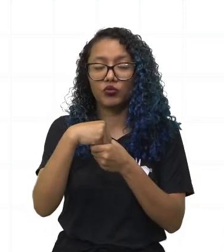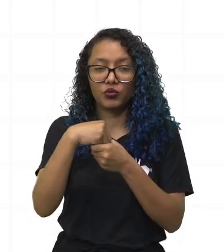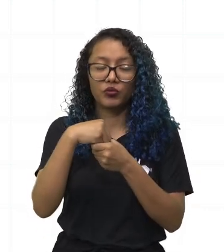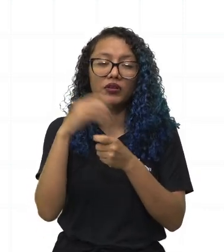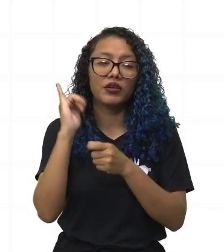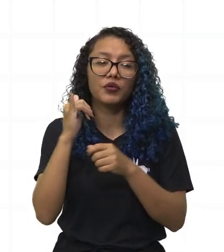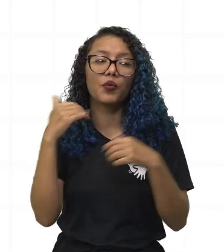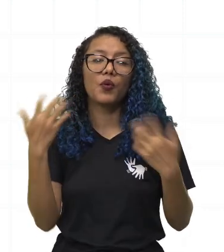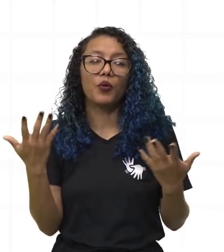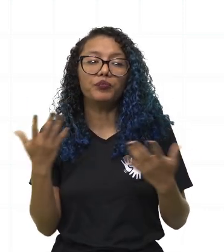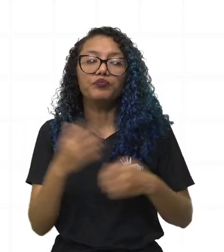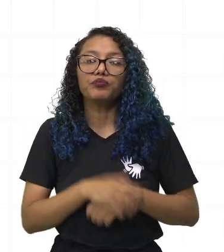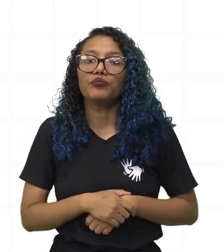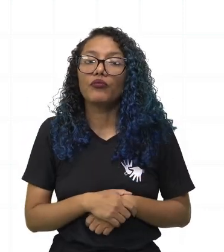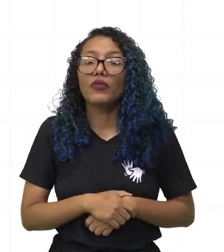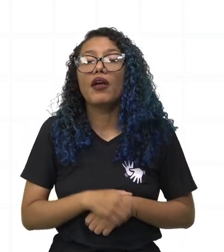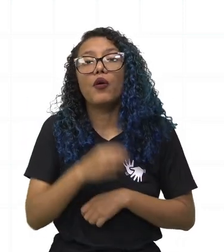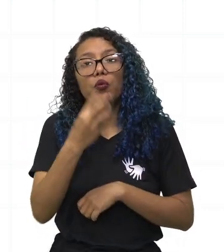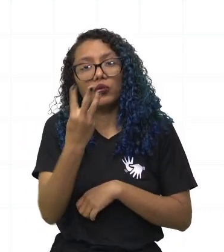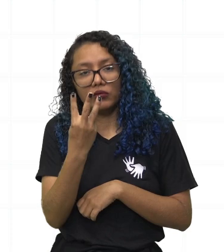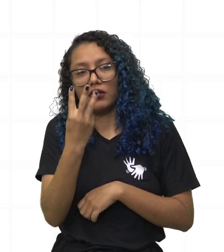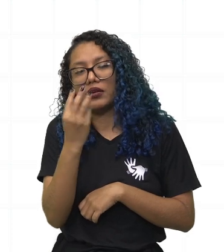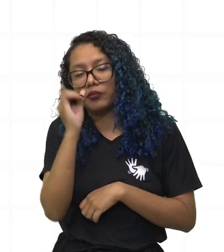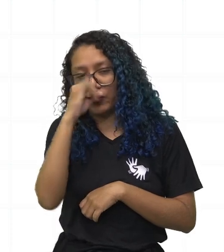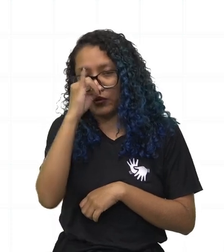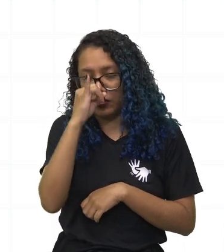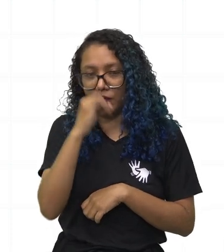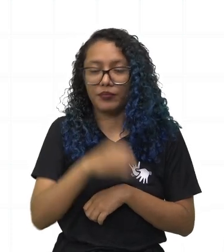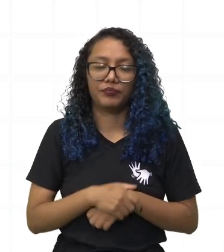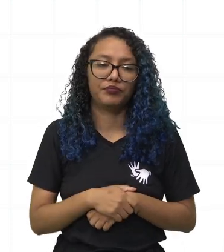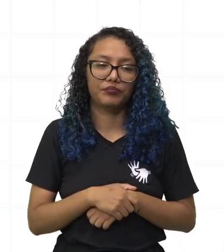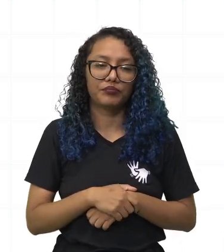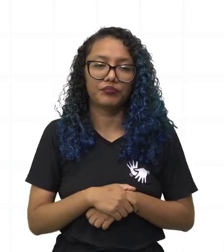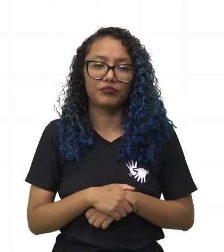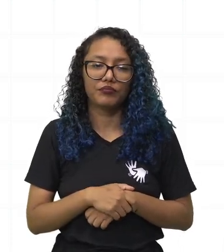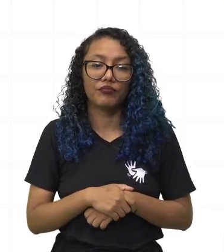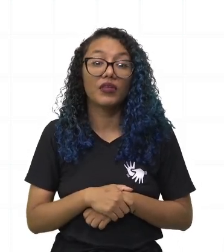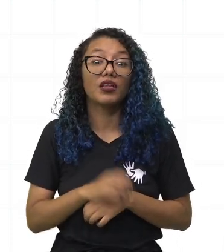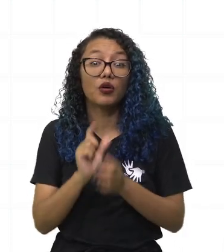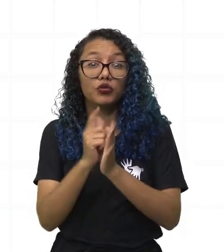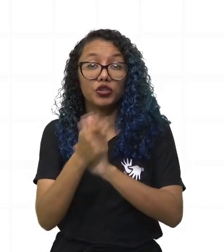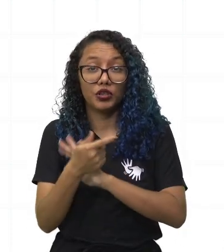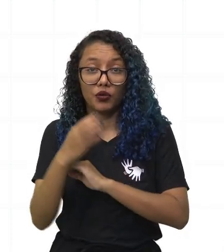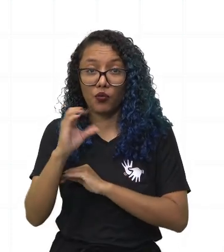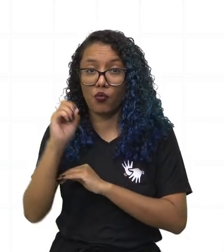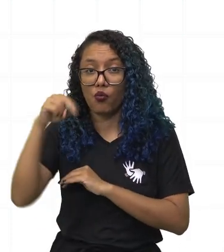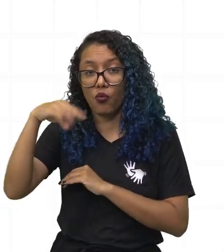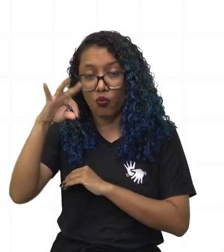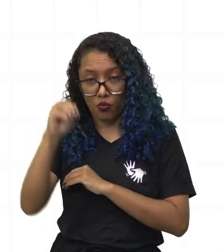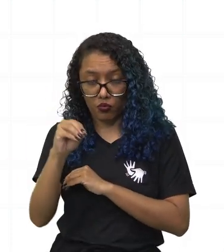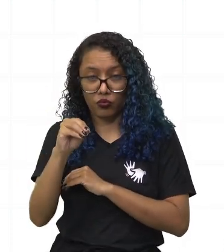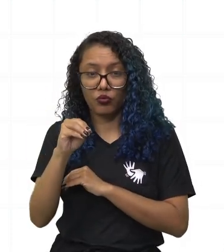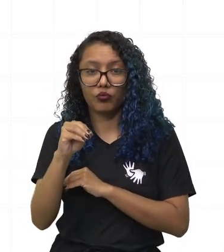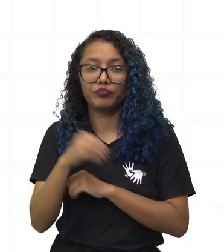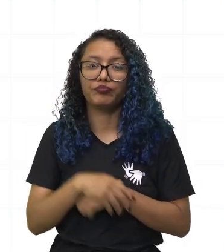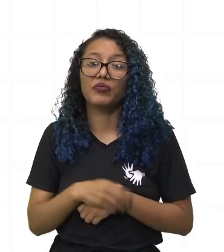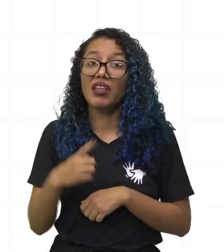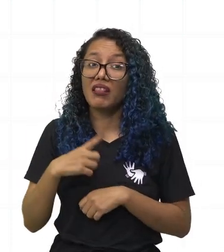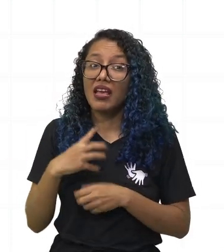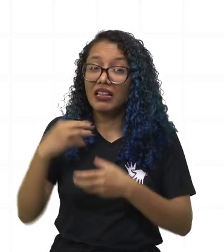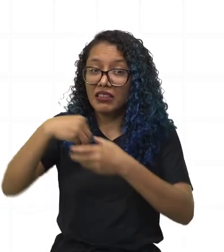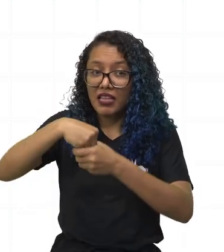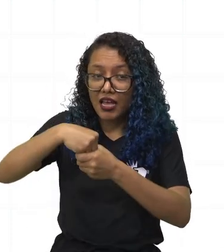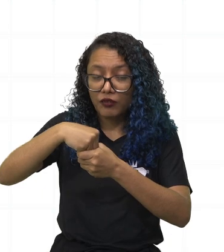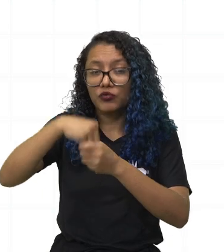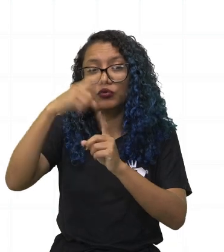um conto, né? Então, o conto, o gênero conto faz parte, né, do texto, do